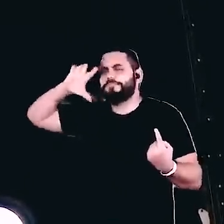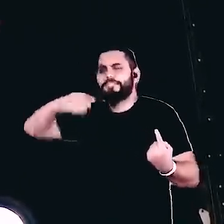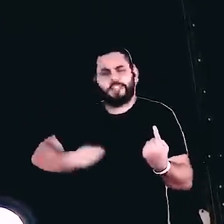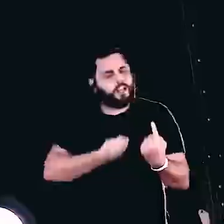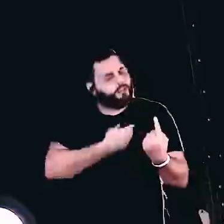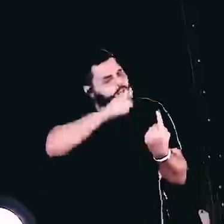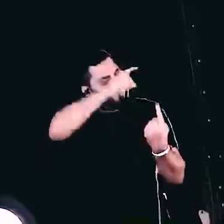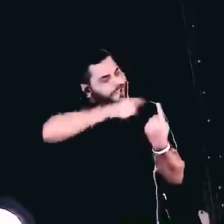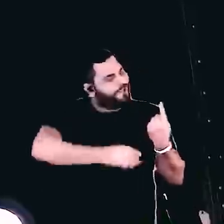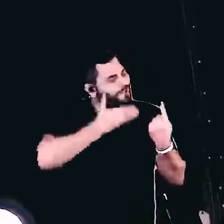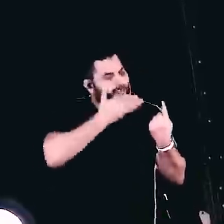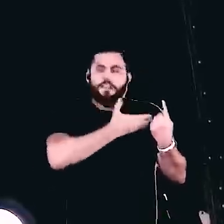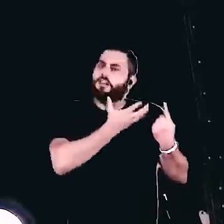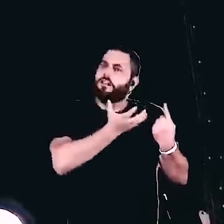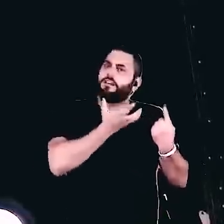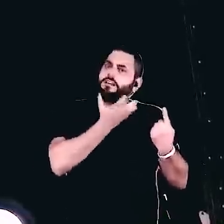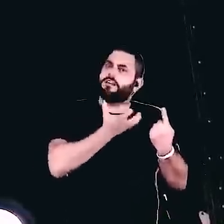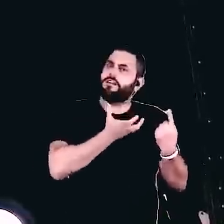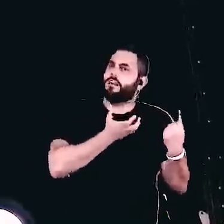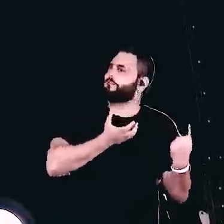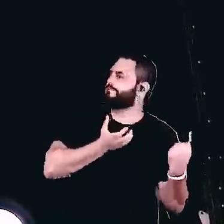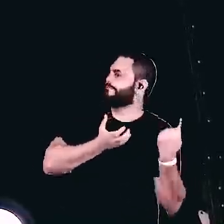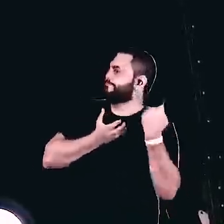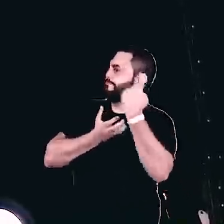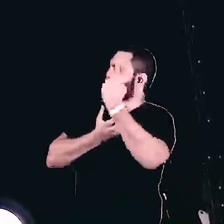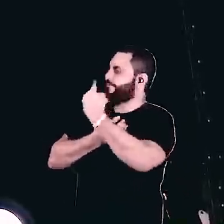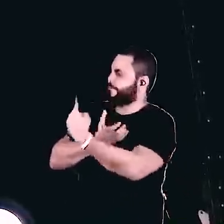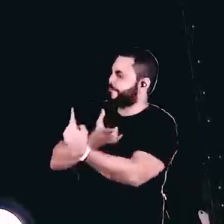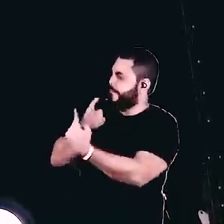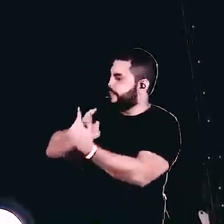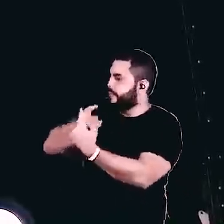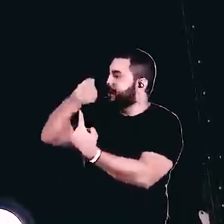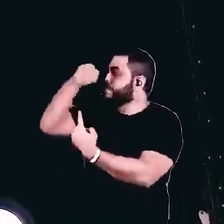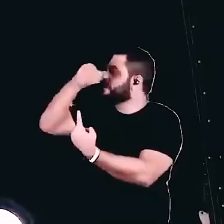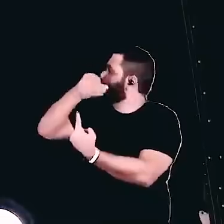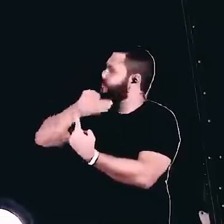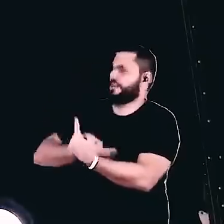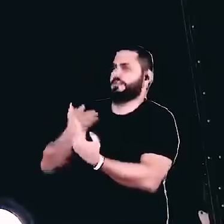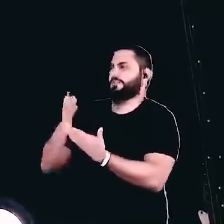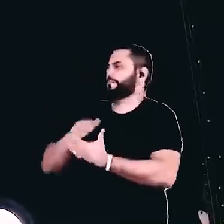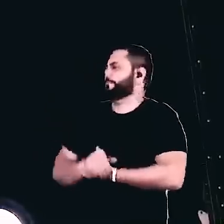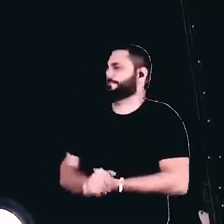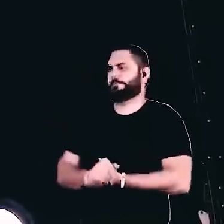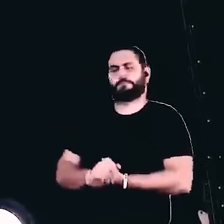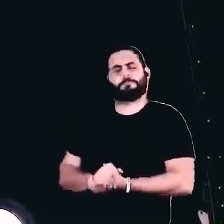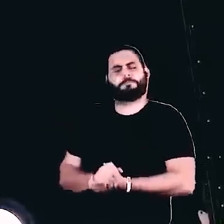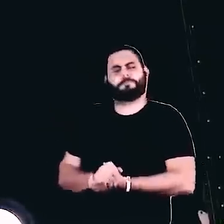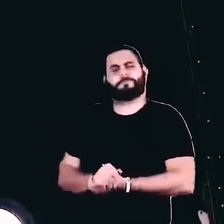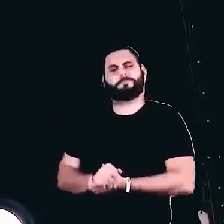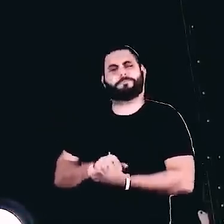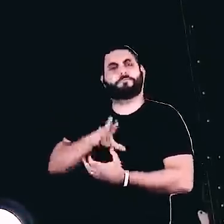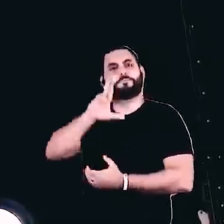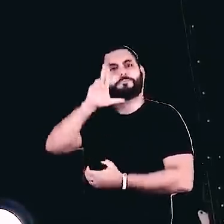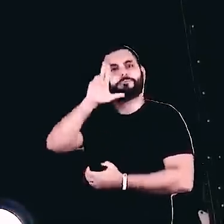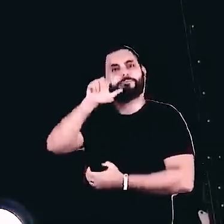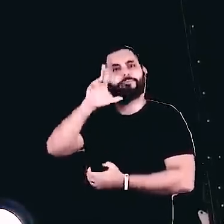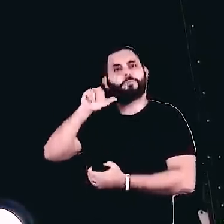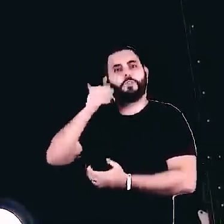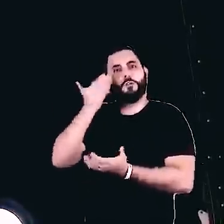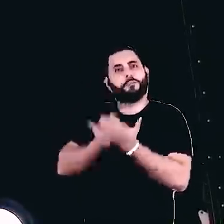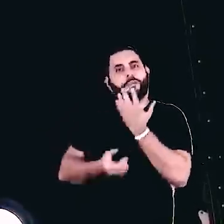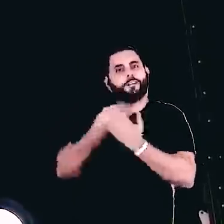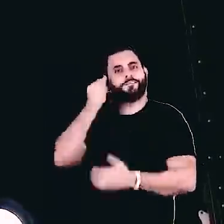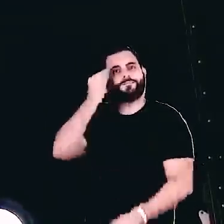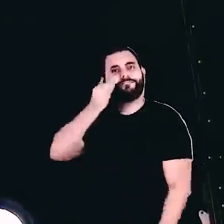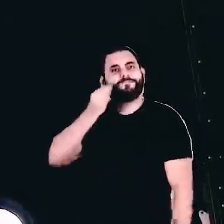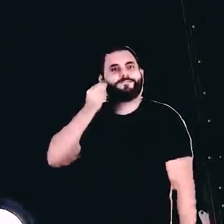Onésimo. Deus queria te restituir Onésimo da maneira certa. Nunca perca